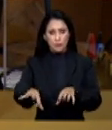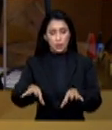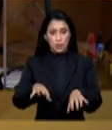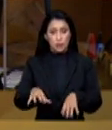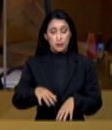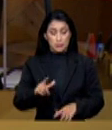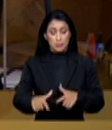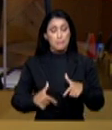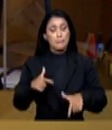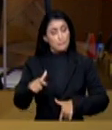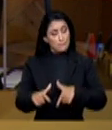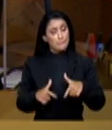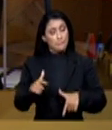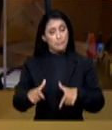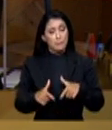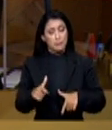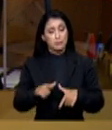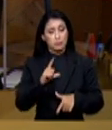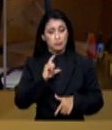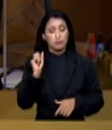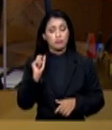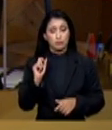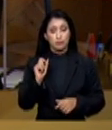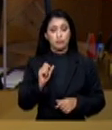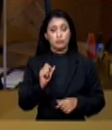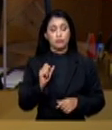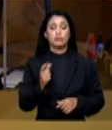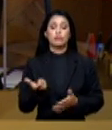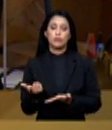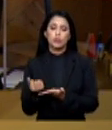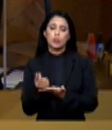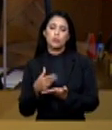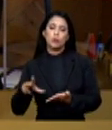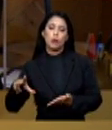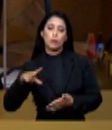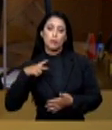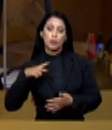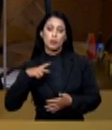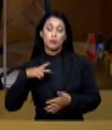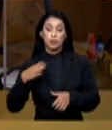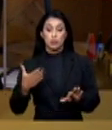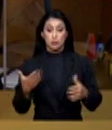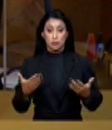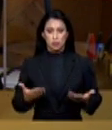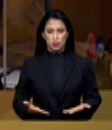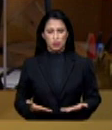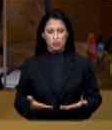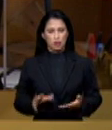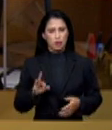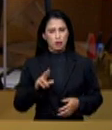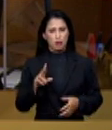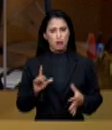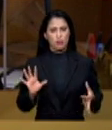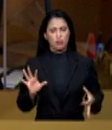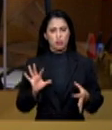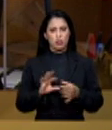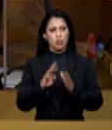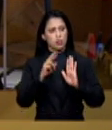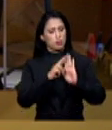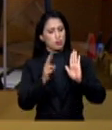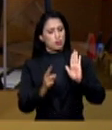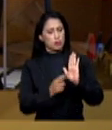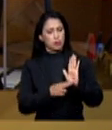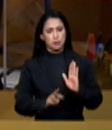da atividade da atratividade ao capital privado Considerando o caráter não vinculativo das